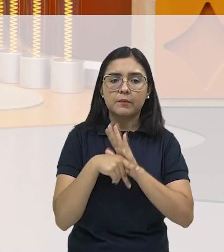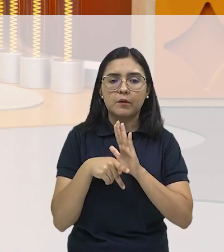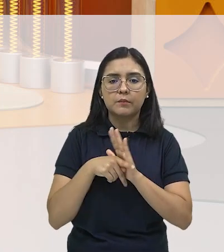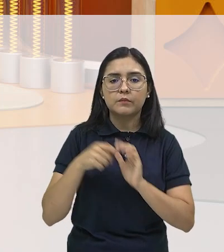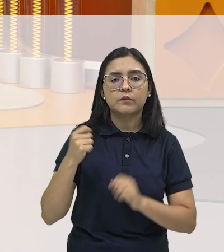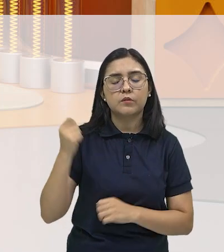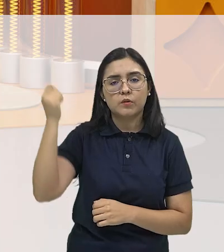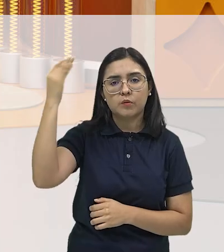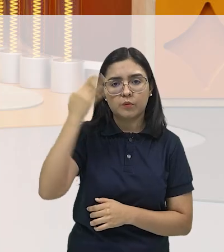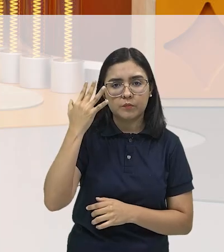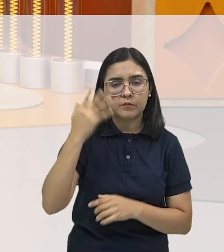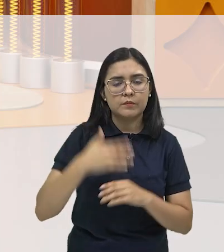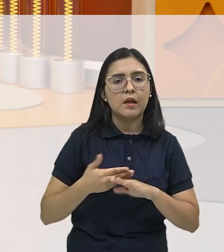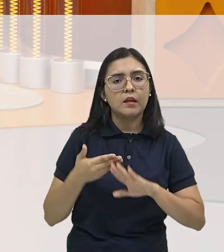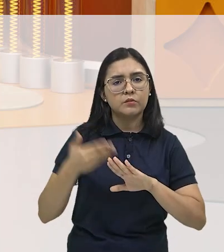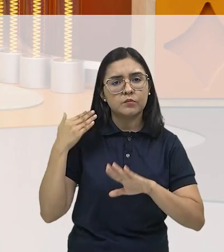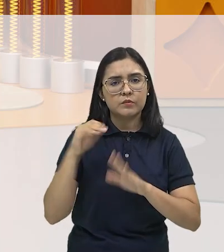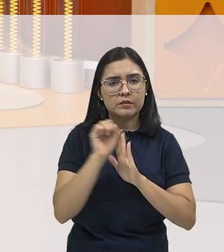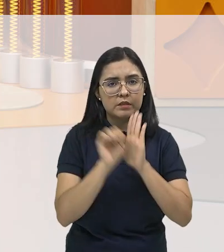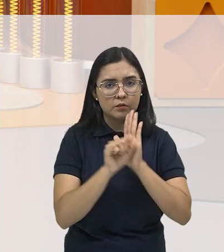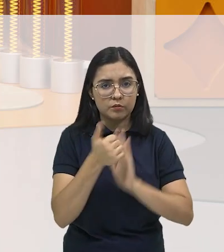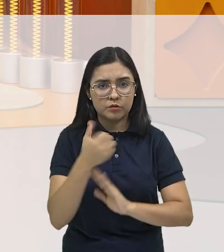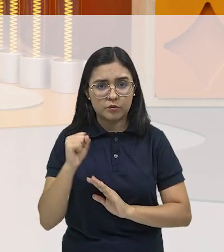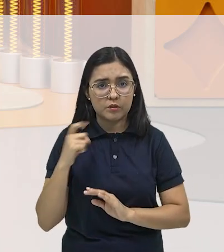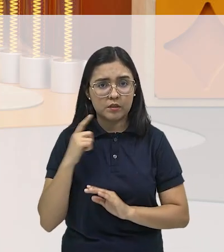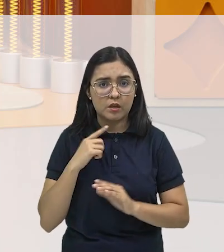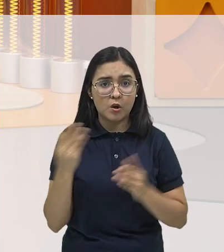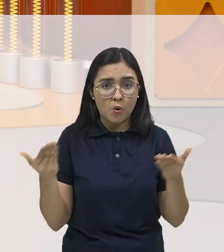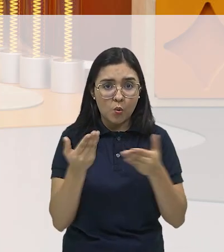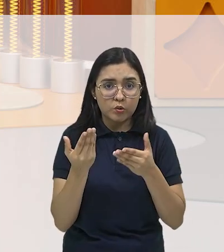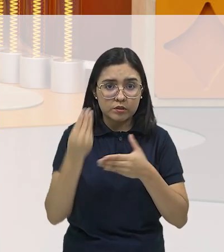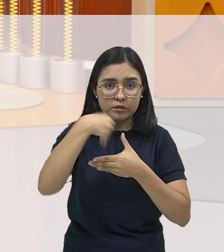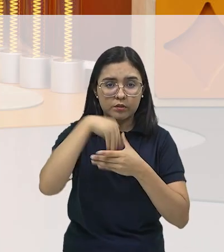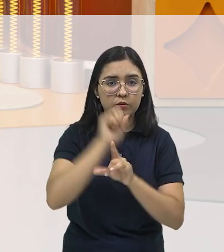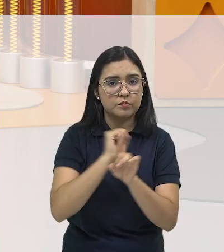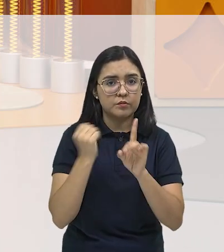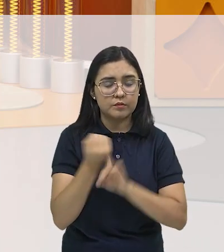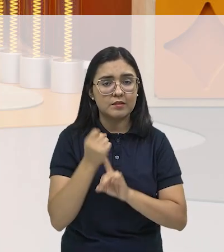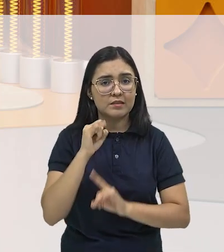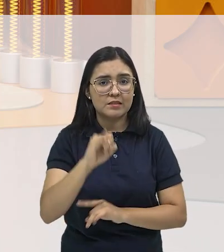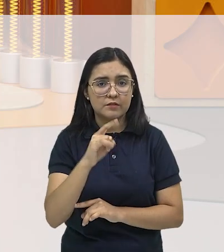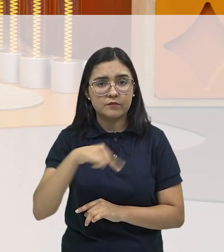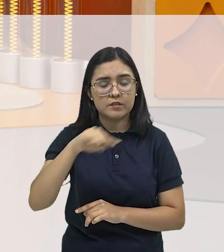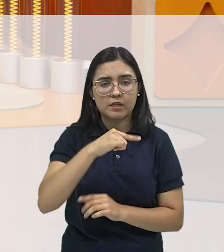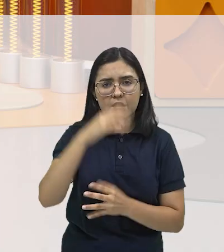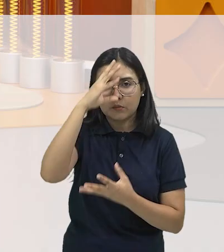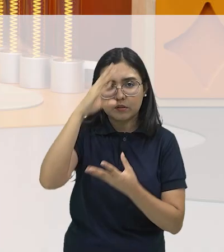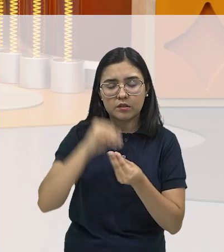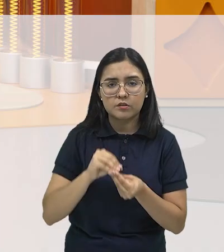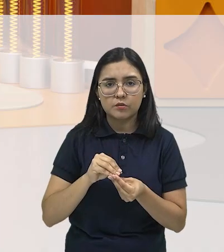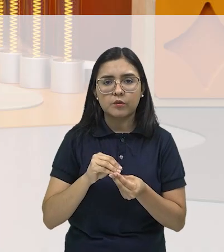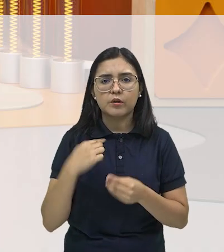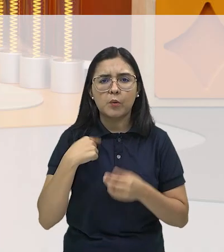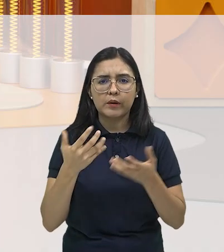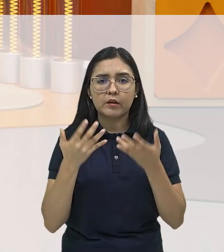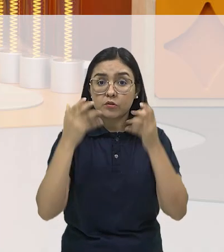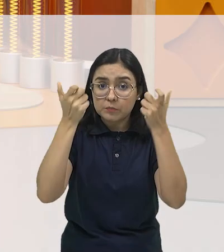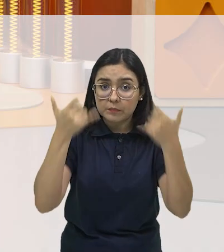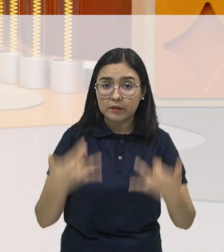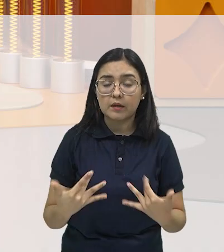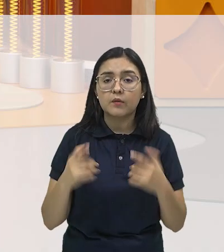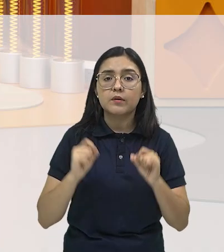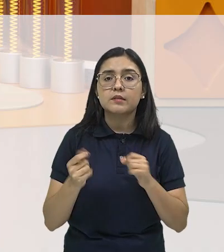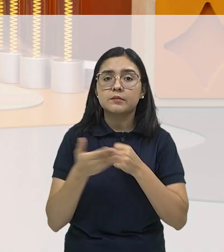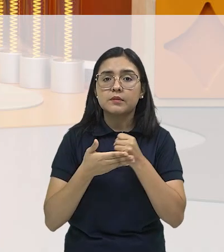século XVIII estão presentes hoje na nossa sociedade? Se você não entendeu onde é que eu estou querendo chegar, eu estou falando